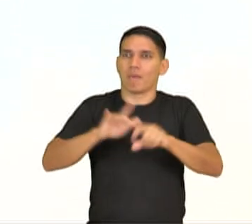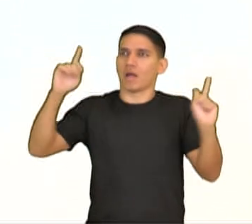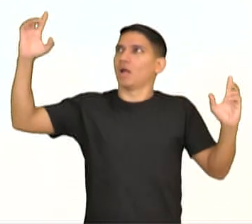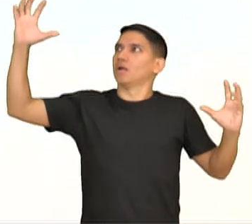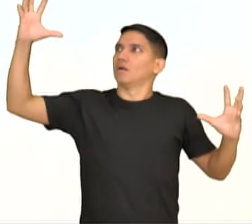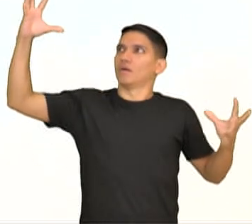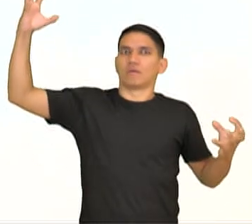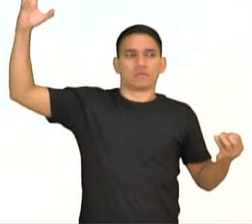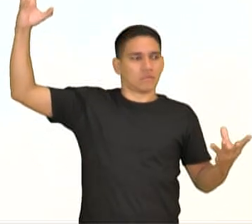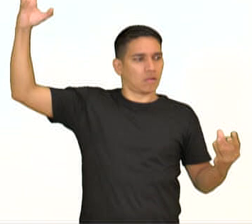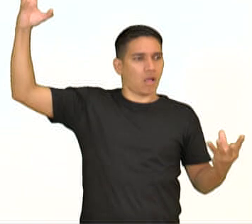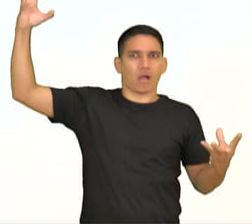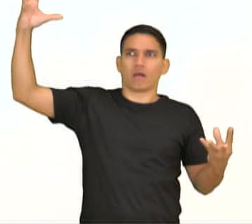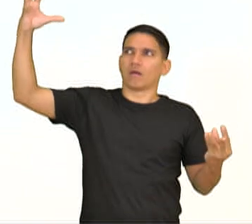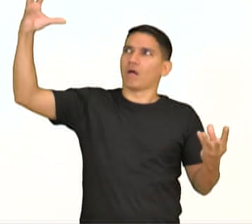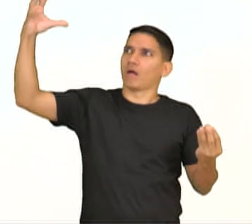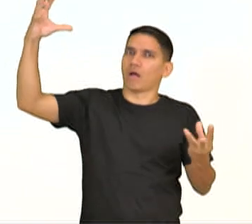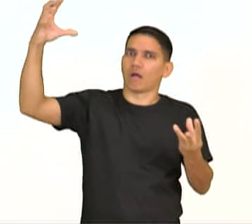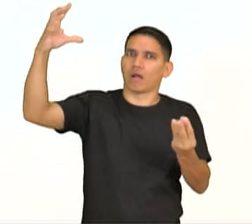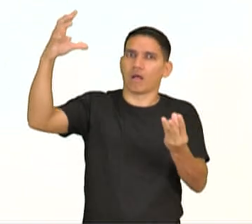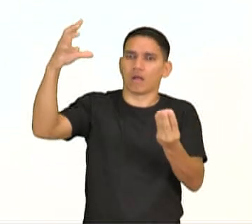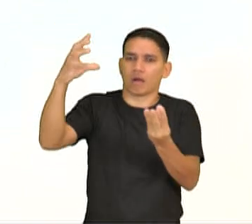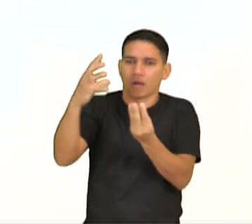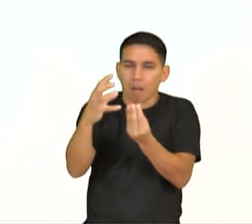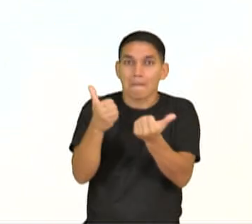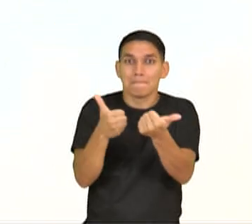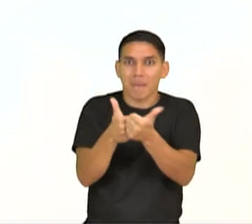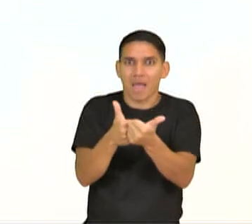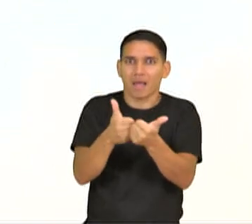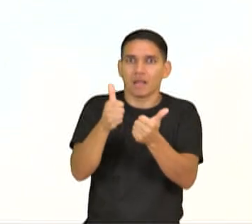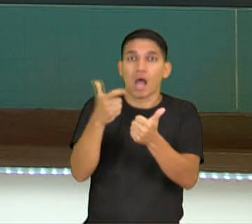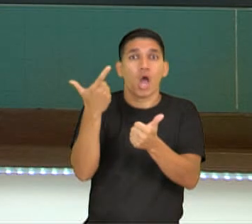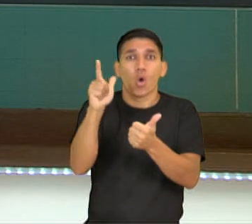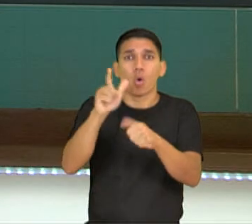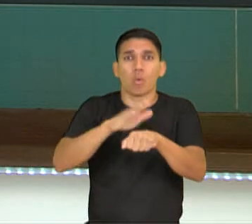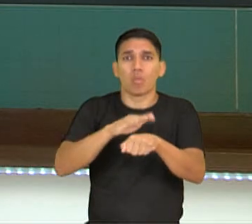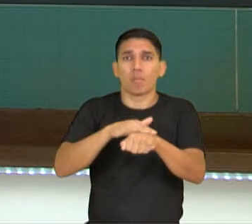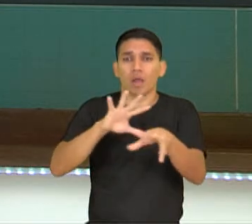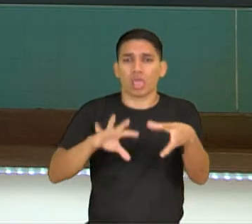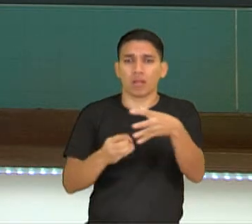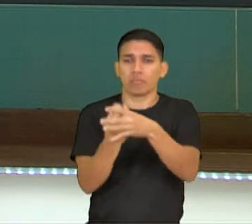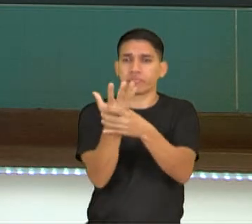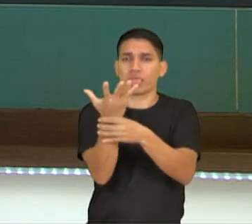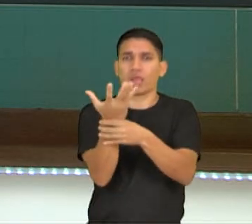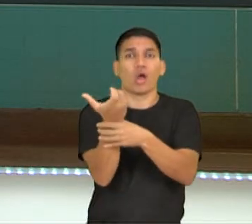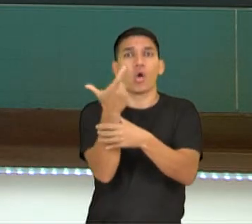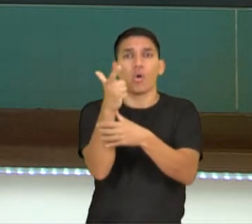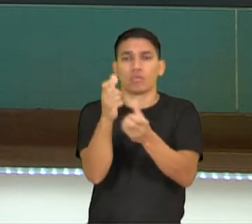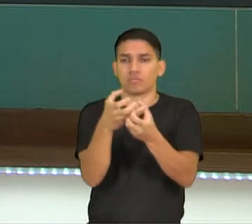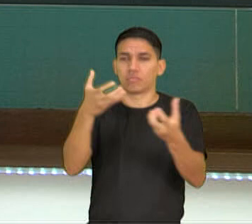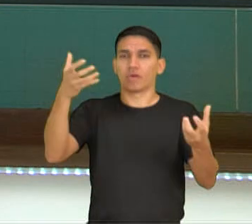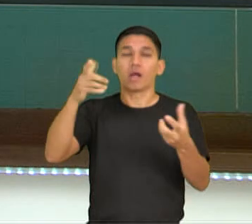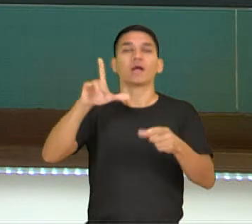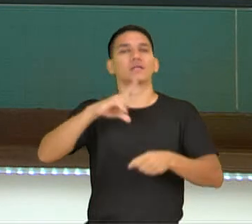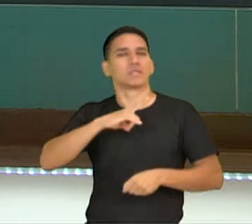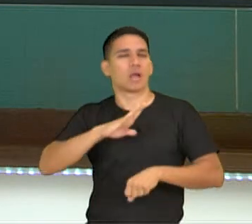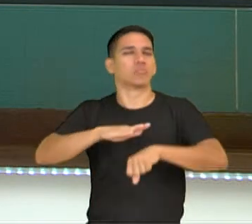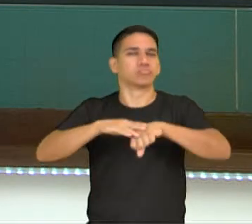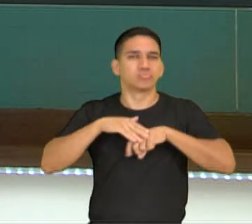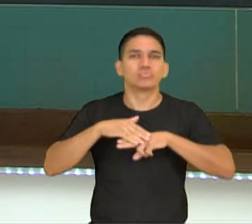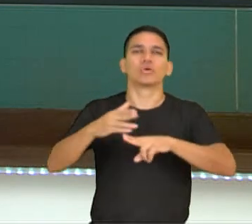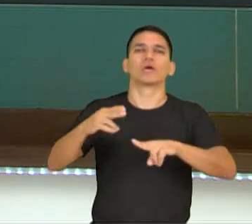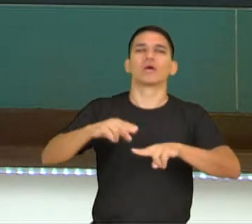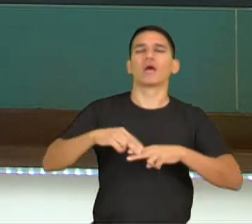e praticamente se fundem, ora uma justifica a outra, e assim a filosofia patrística ela se desenvolveu com